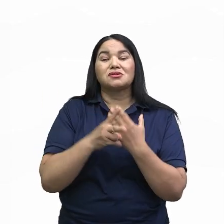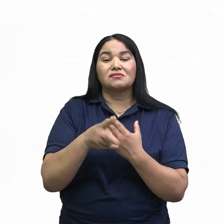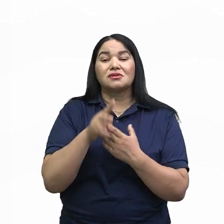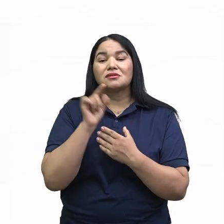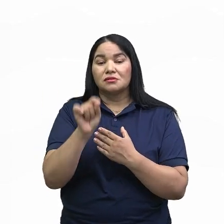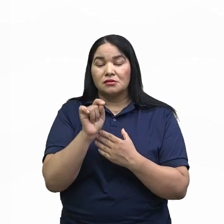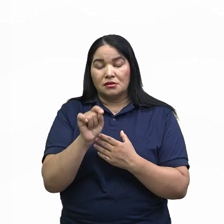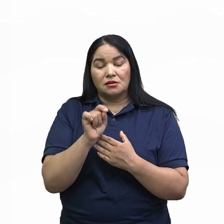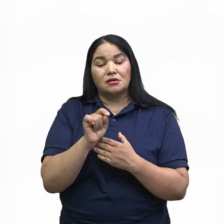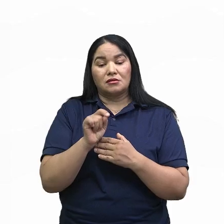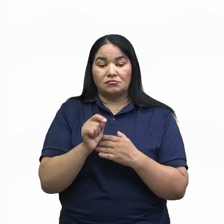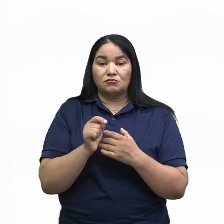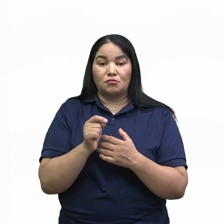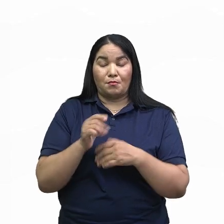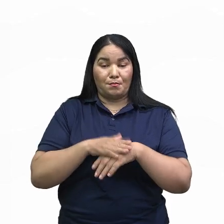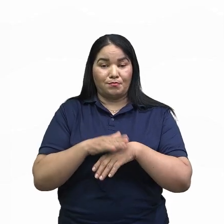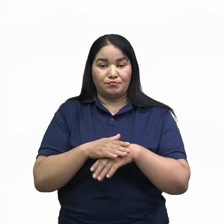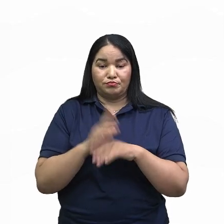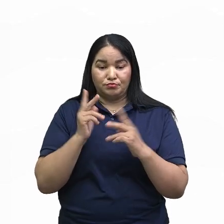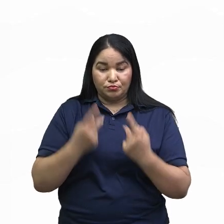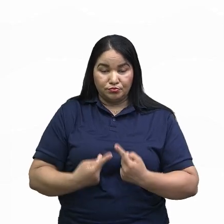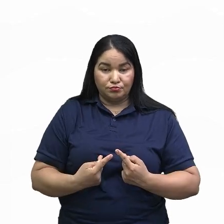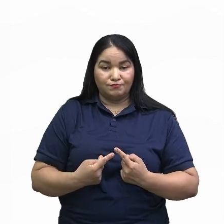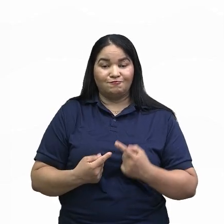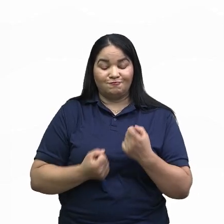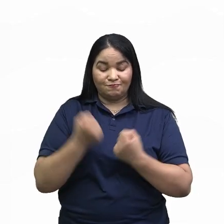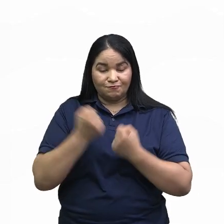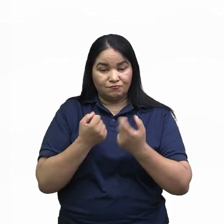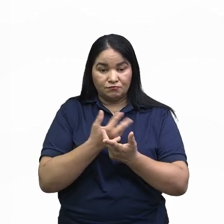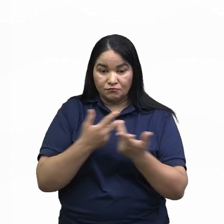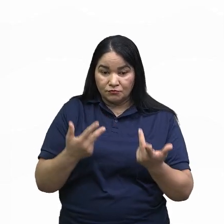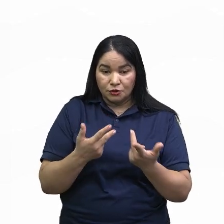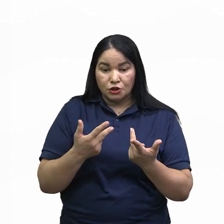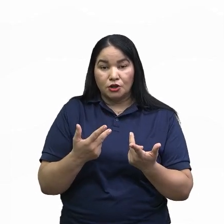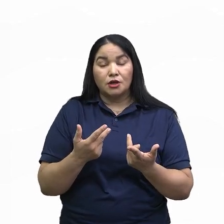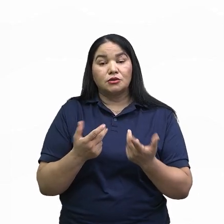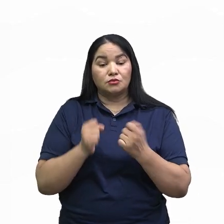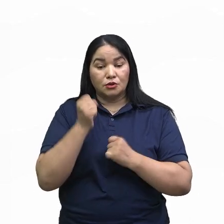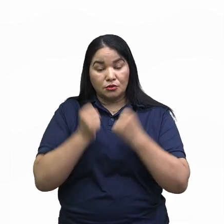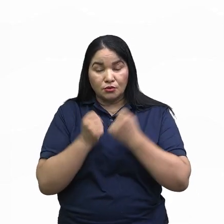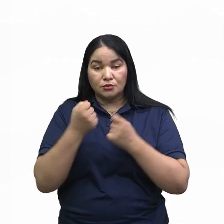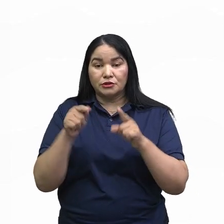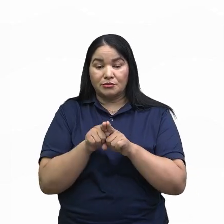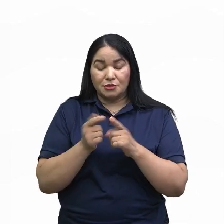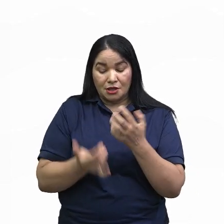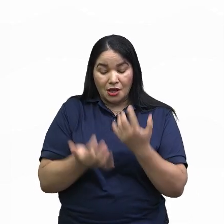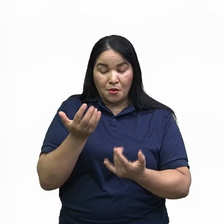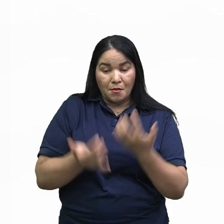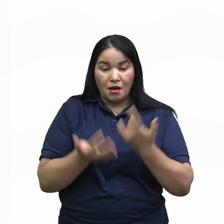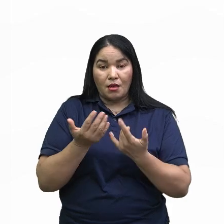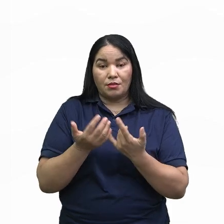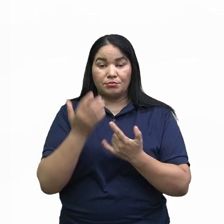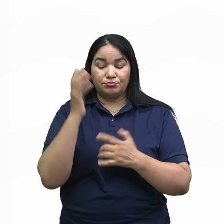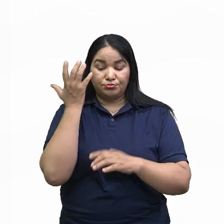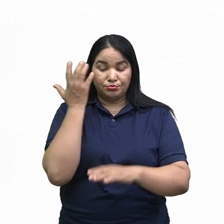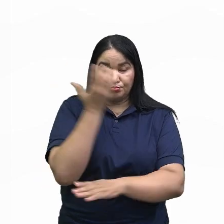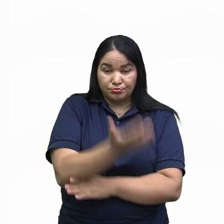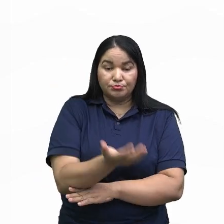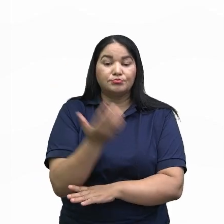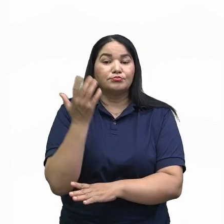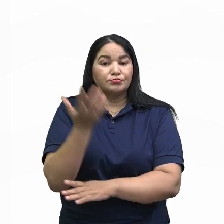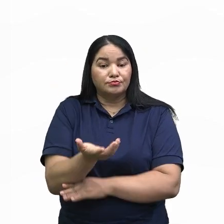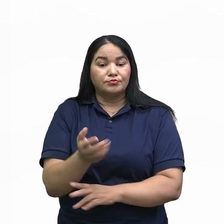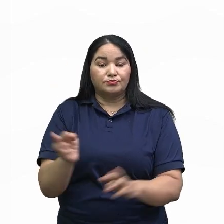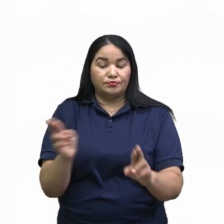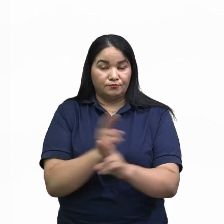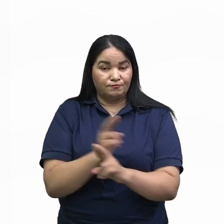no caso dos automóveis, no caso das indústrias, das queimadas, o desmatamento, todos esses fatores estão relacionados